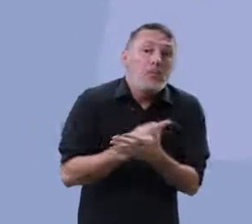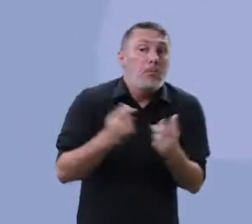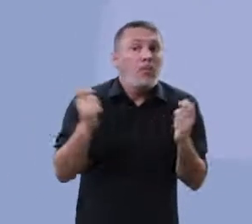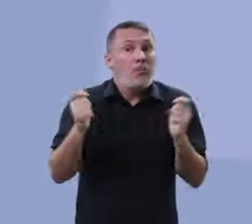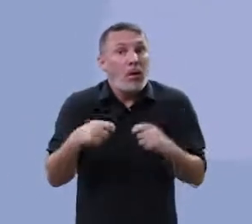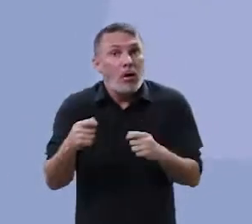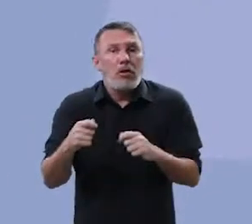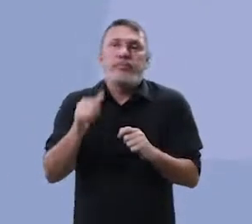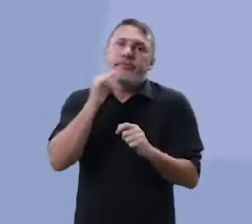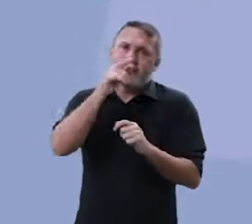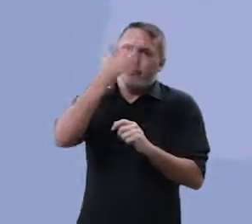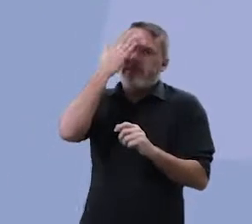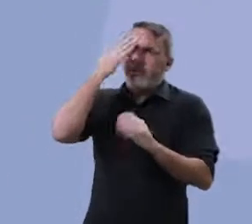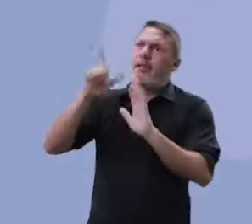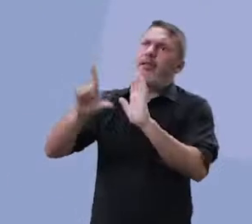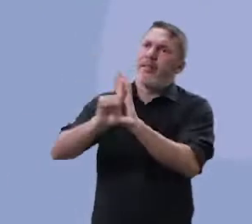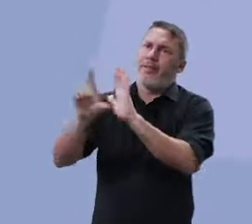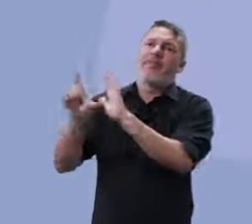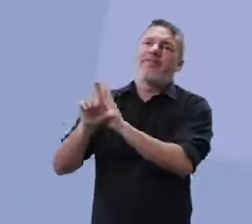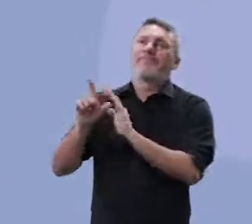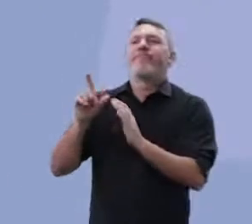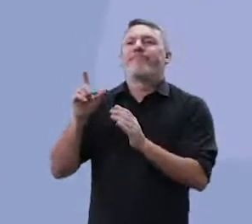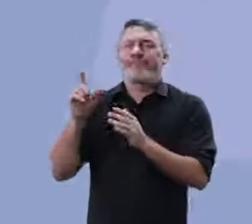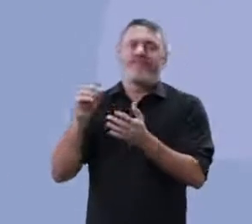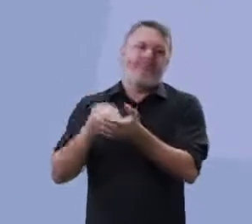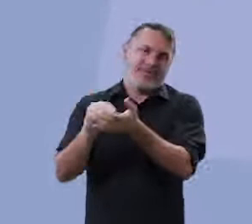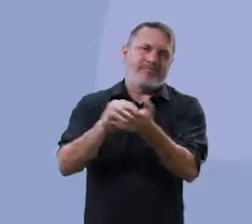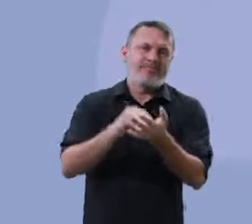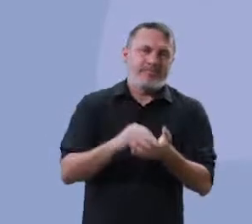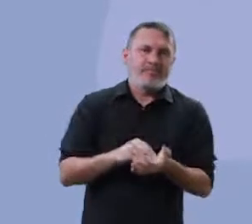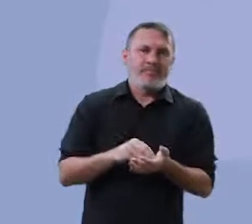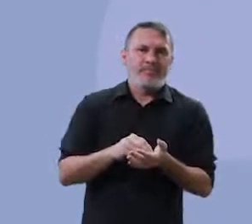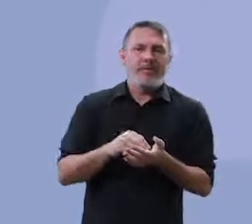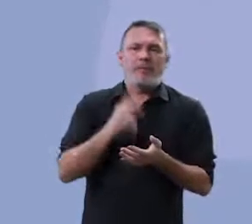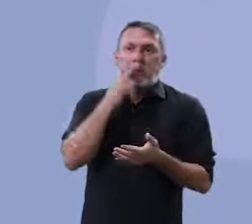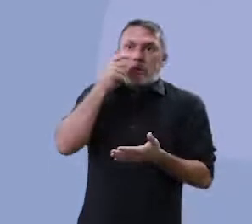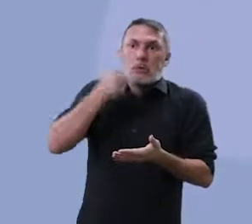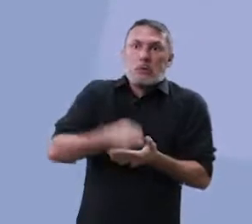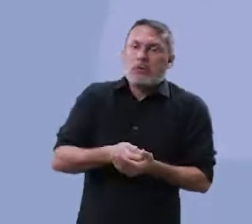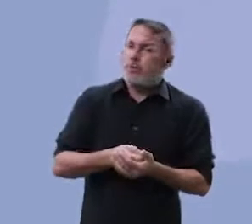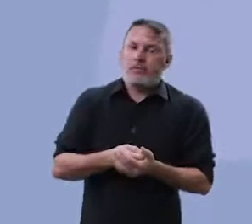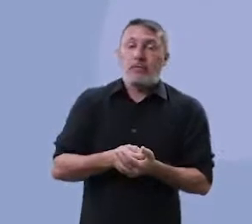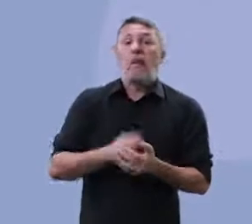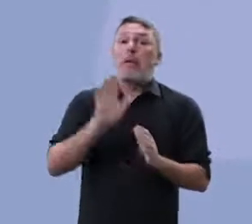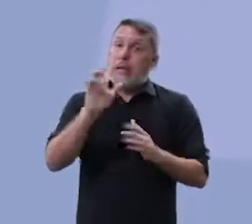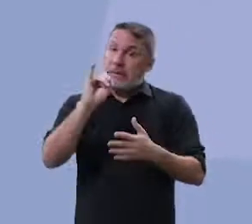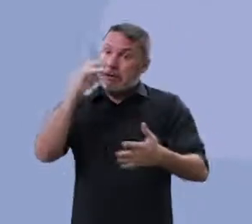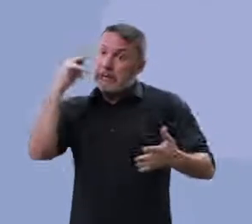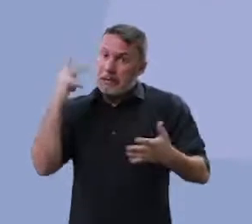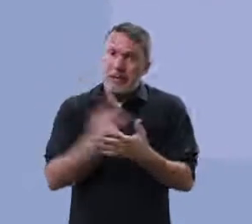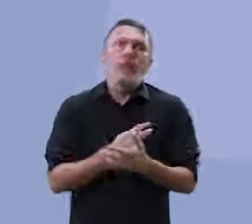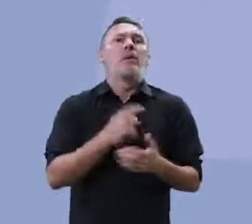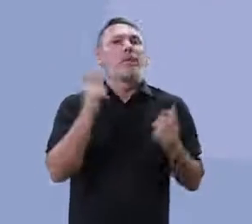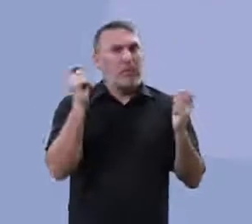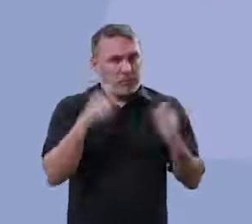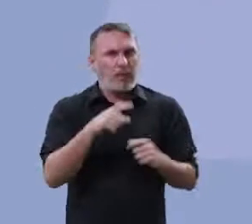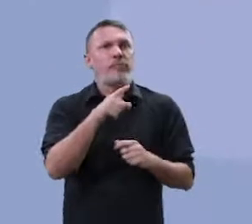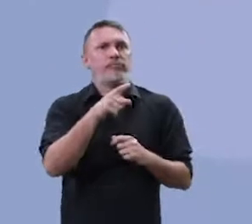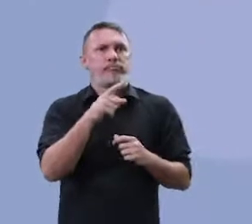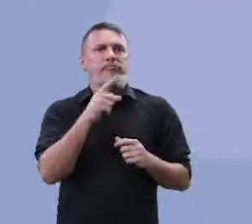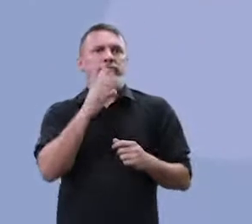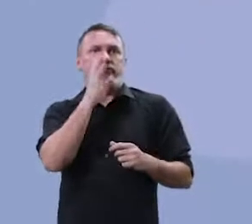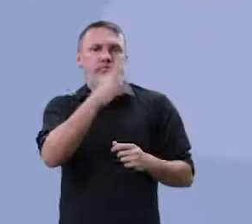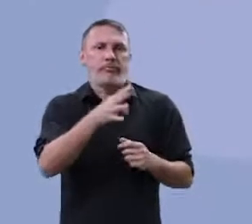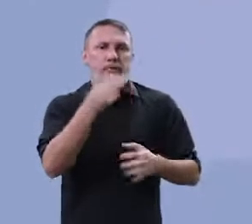que, infelizmente, as nossas leis são falhas, mas pode ser que ele possa ali responder por